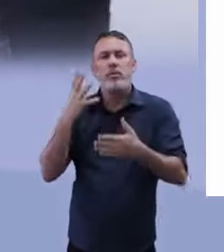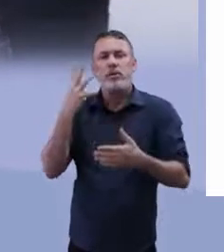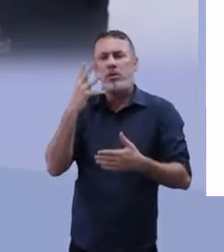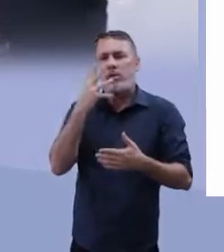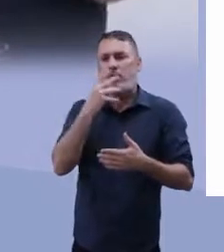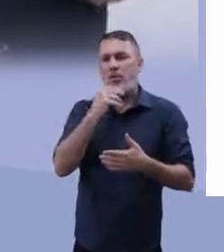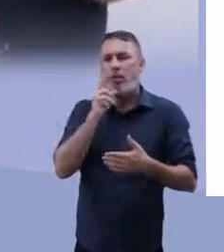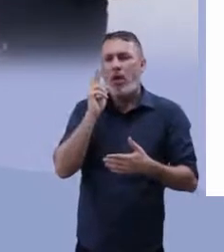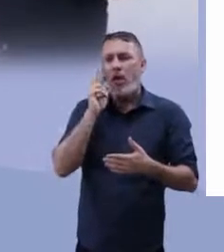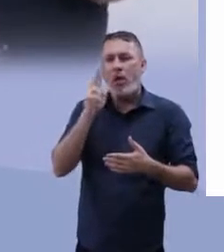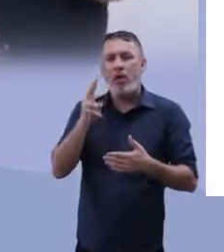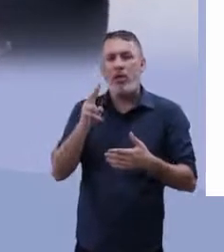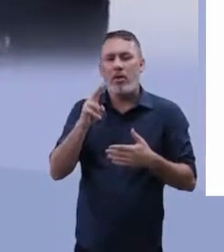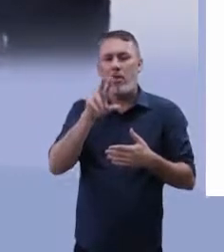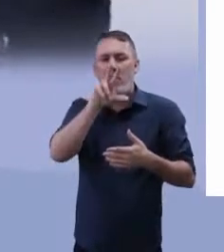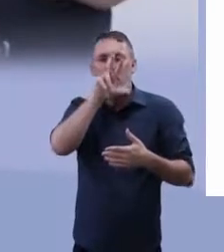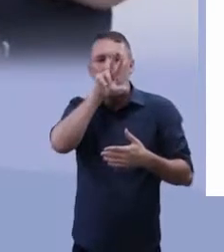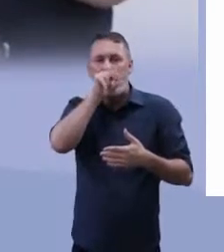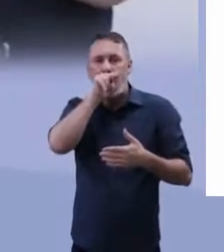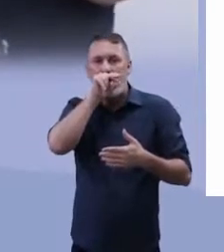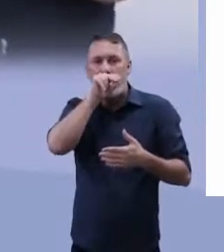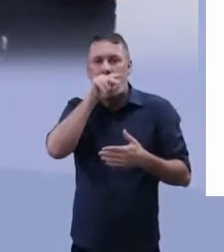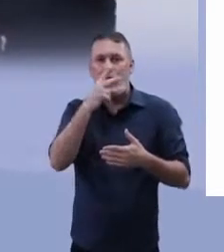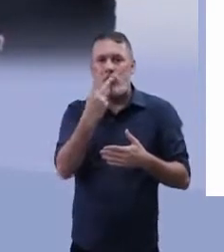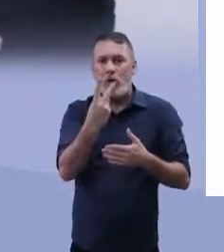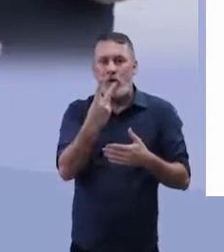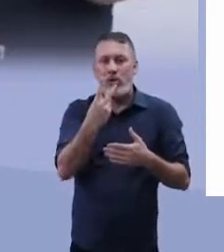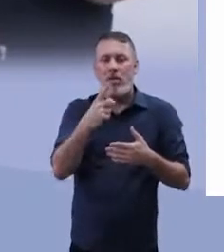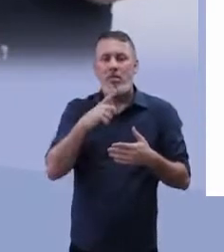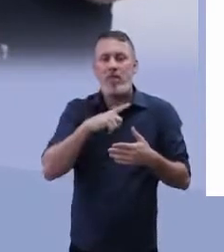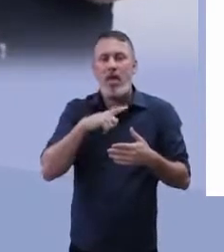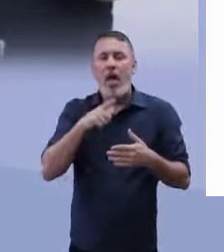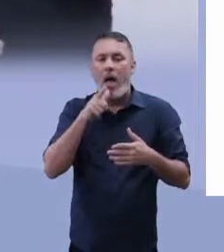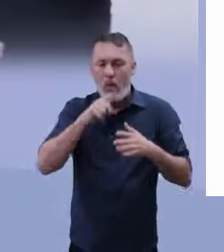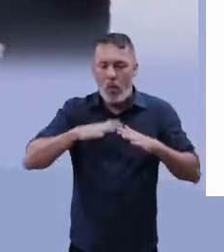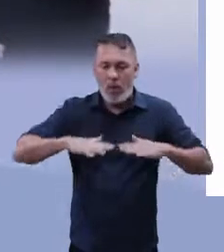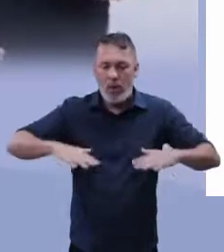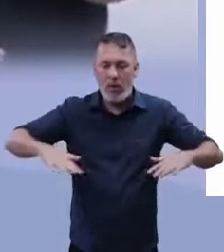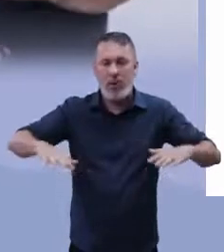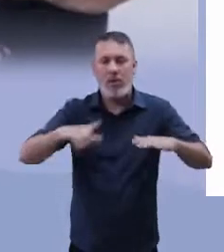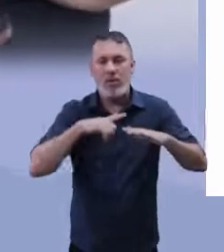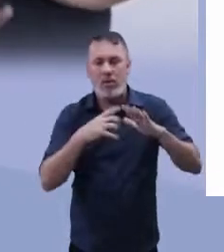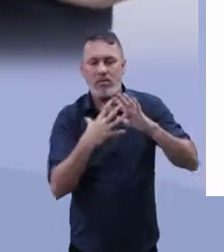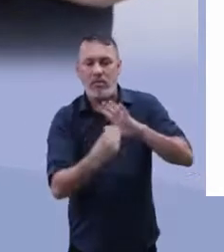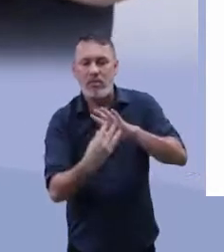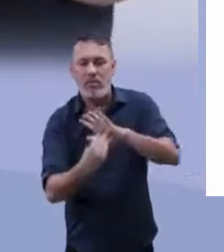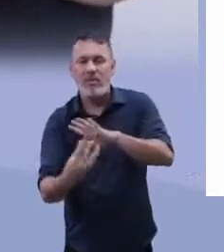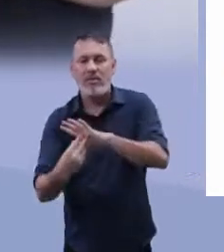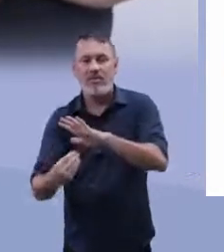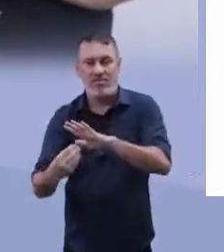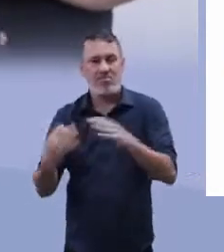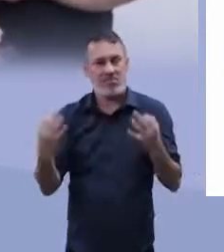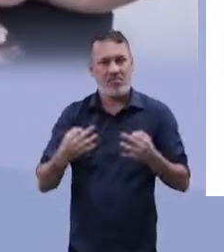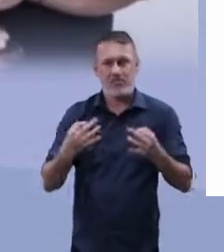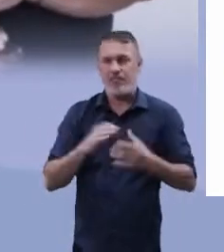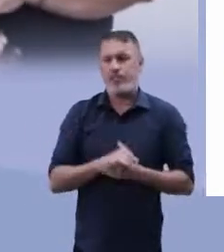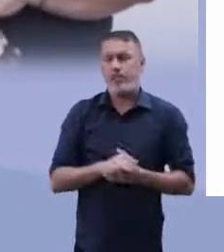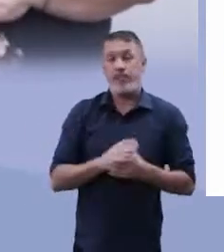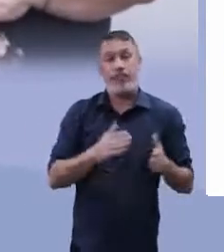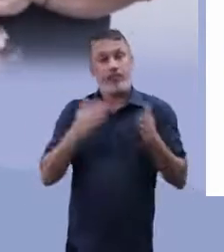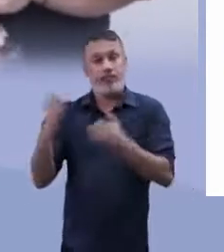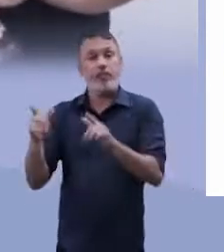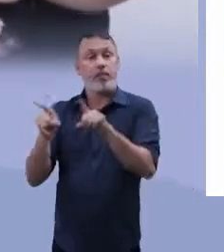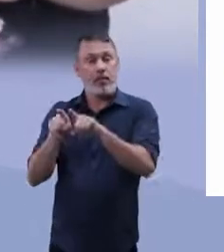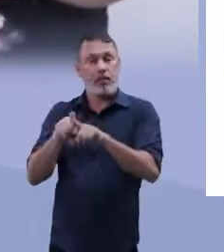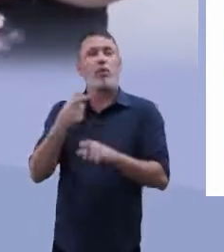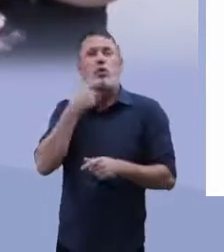para refletir esses patinhos na água e para mostrá-los de maneira graciosa. Temos também mais um